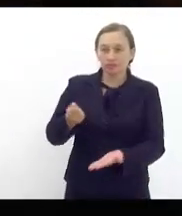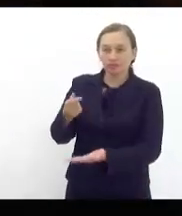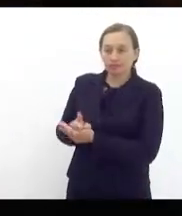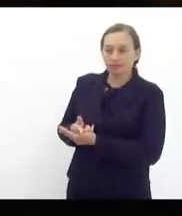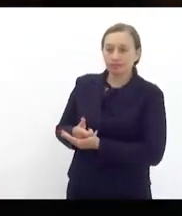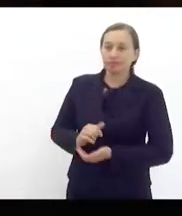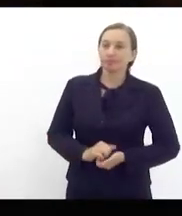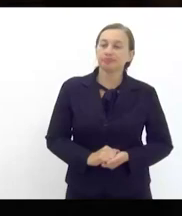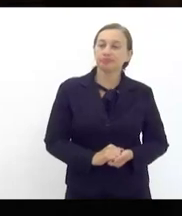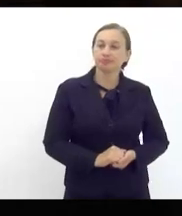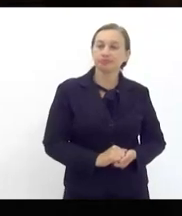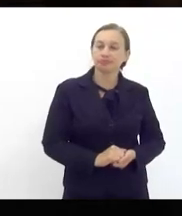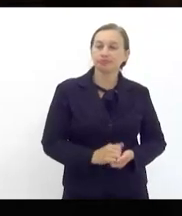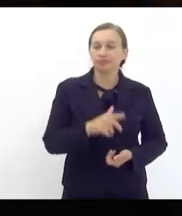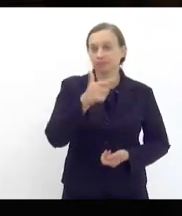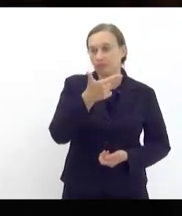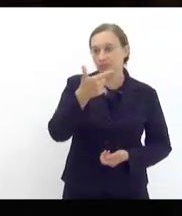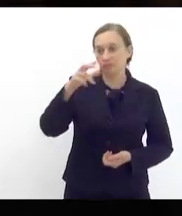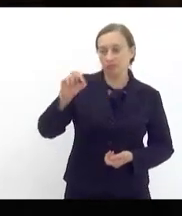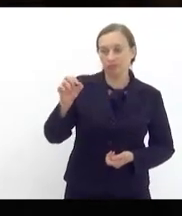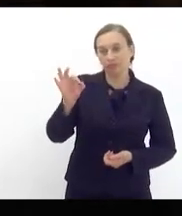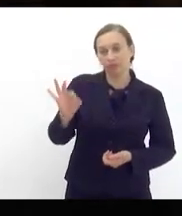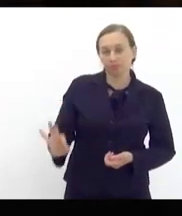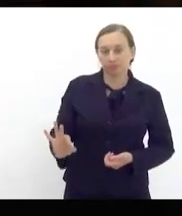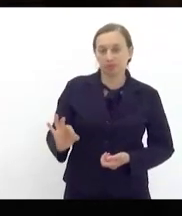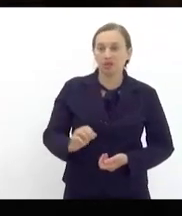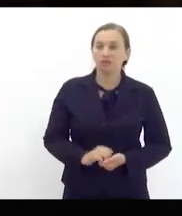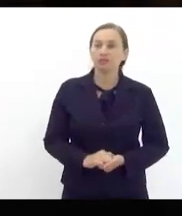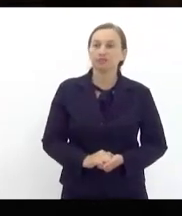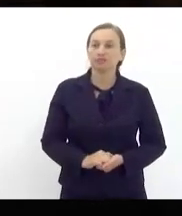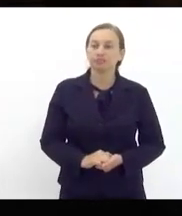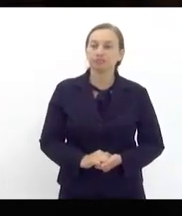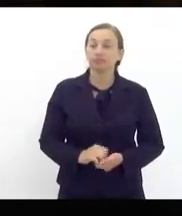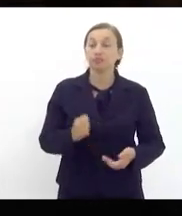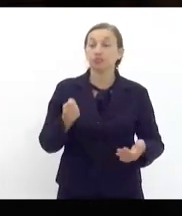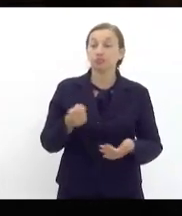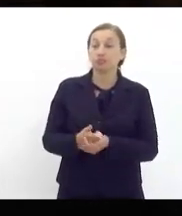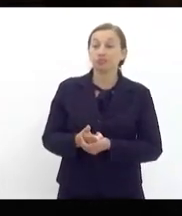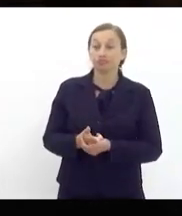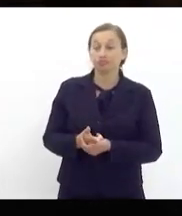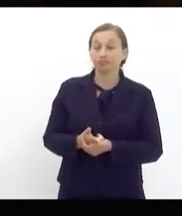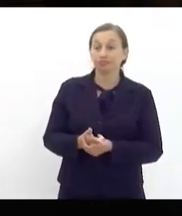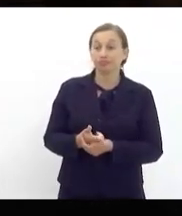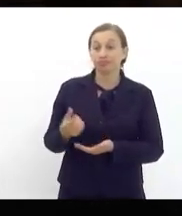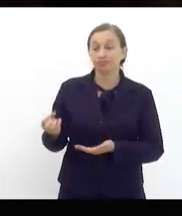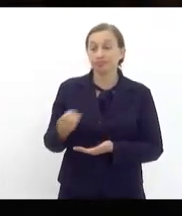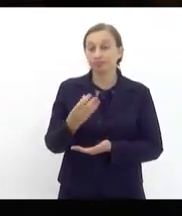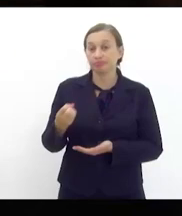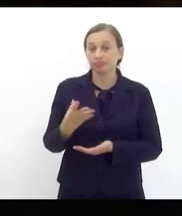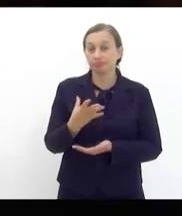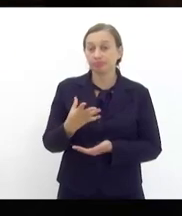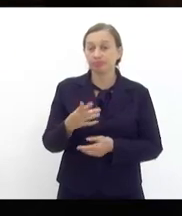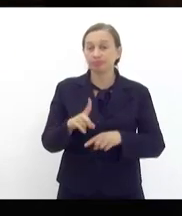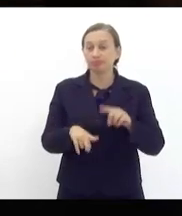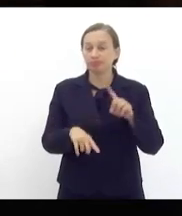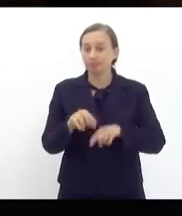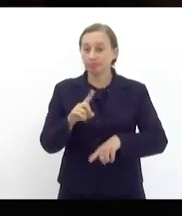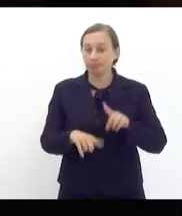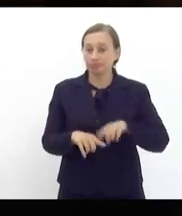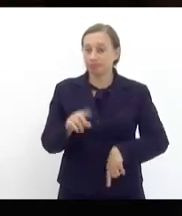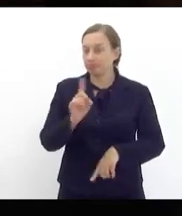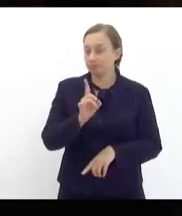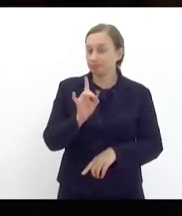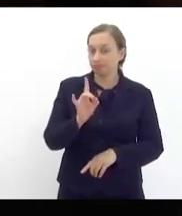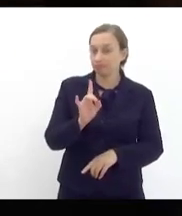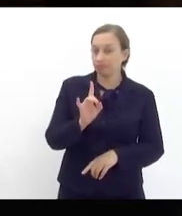os 20% que restam são para a compra de novos equipamentos não são